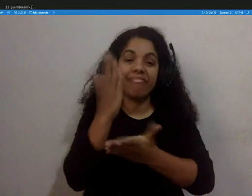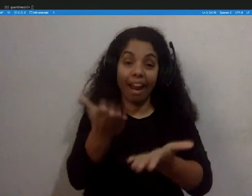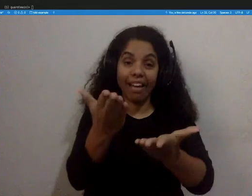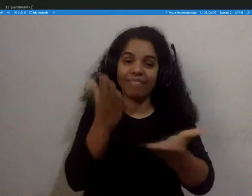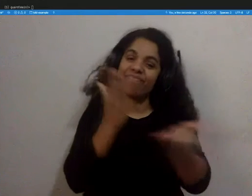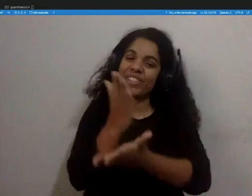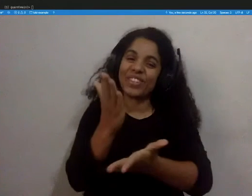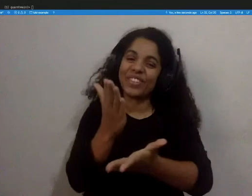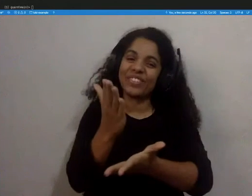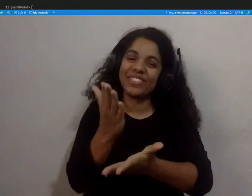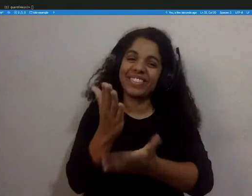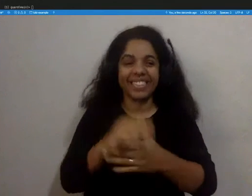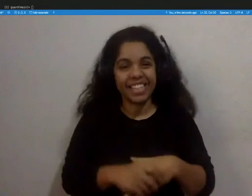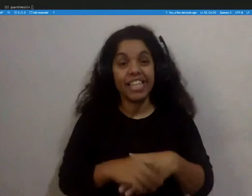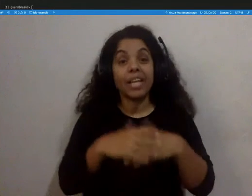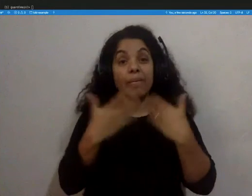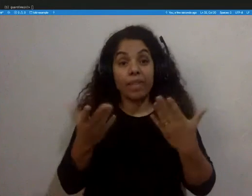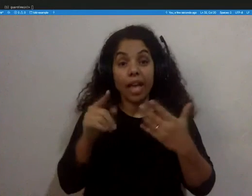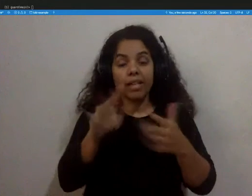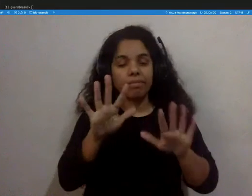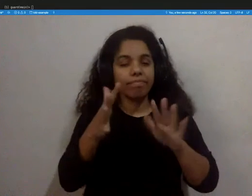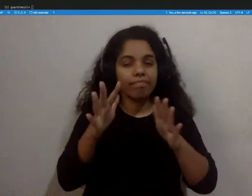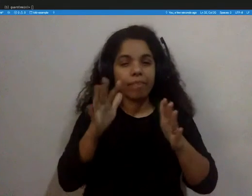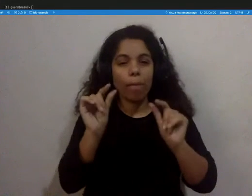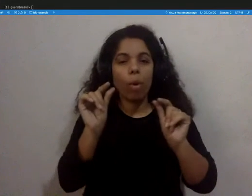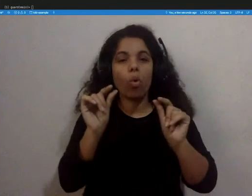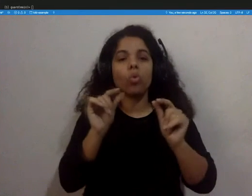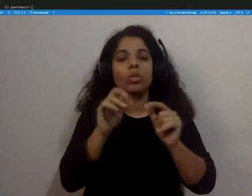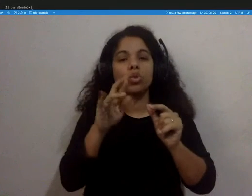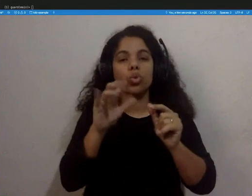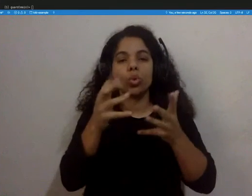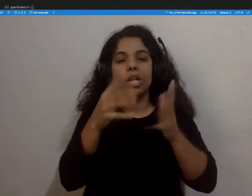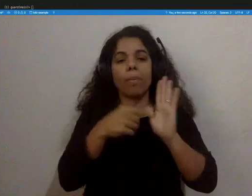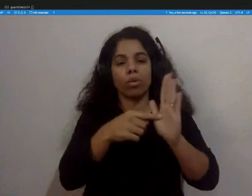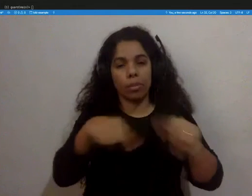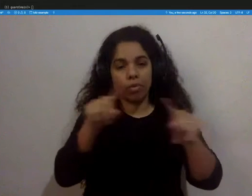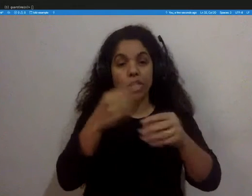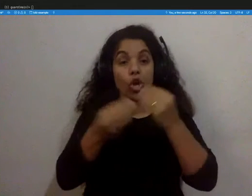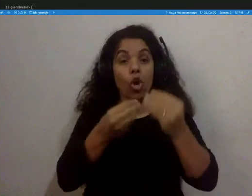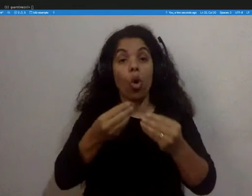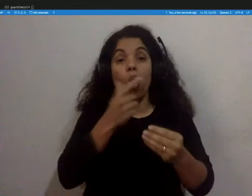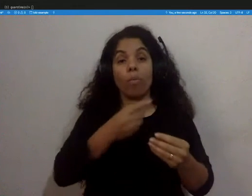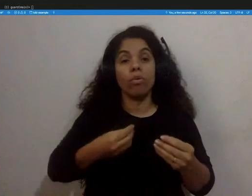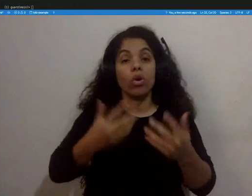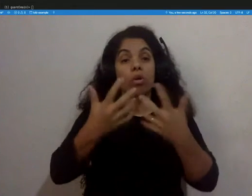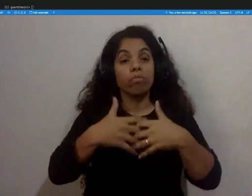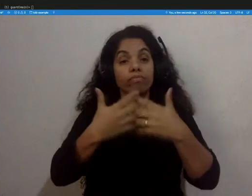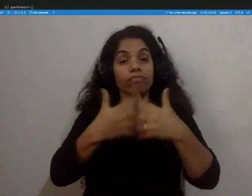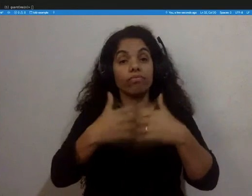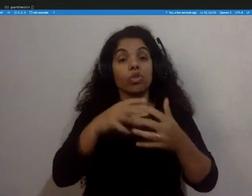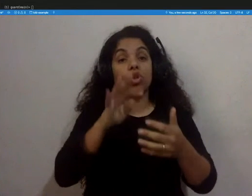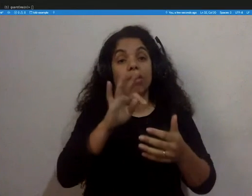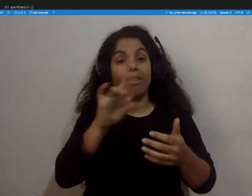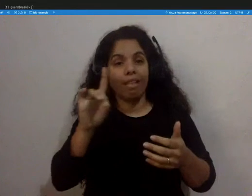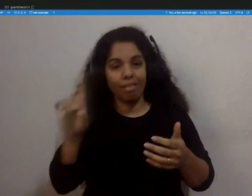passou. Beleza. Essa é mais ou menos um pouco da estrutura que eu queria mostrar para vocês de como funciona o TDD. A partir daí, o